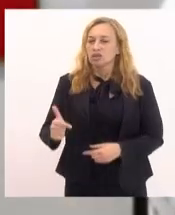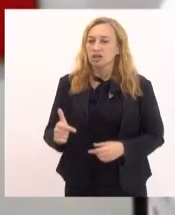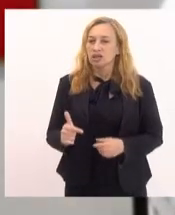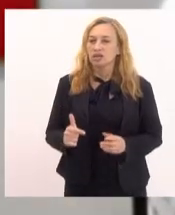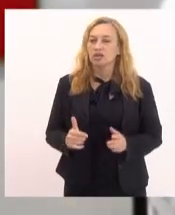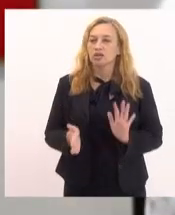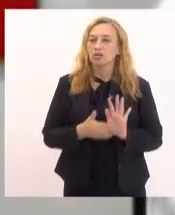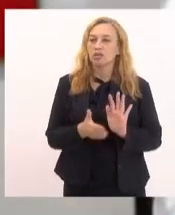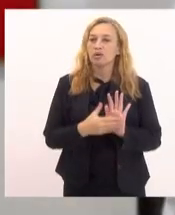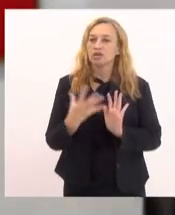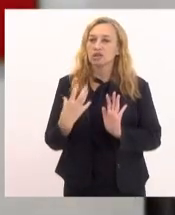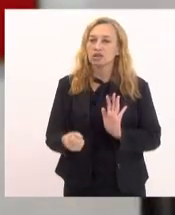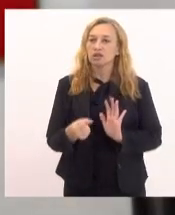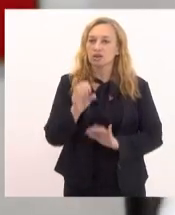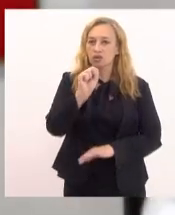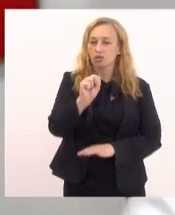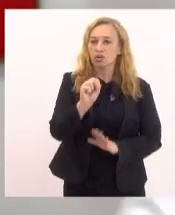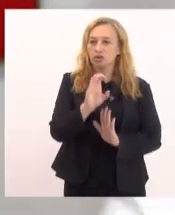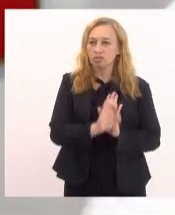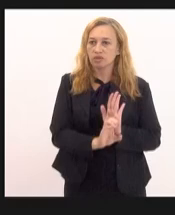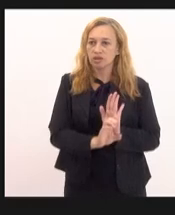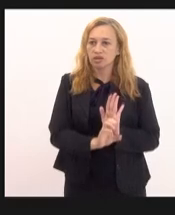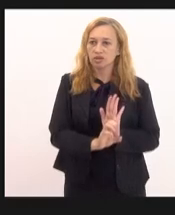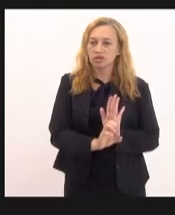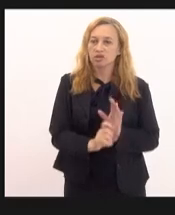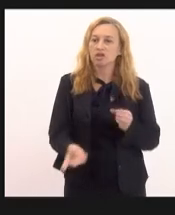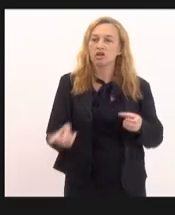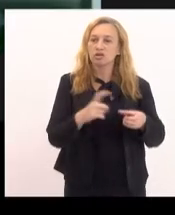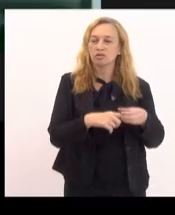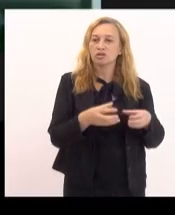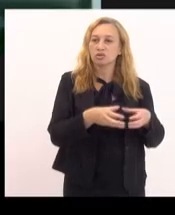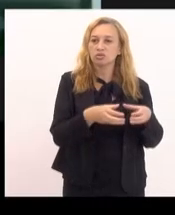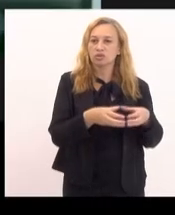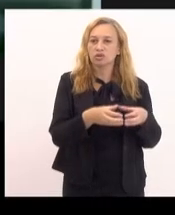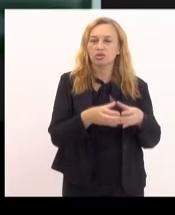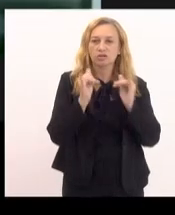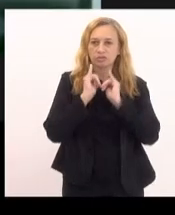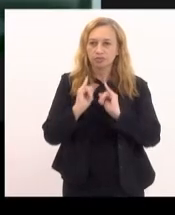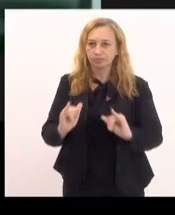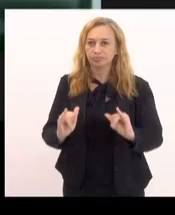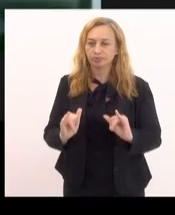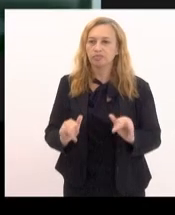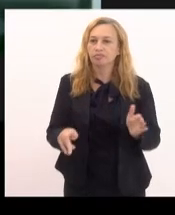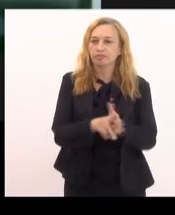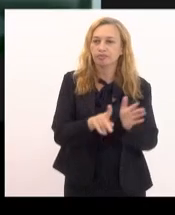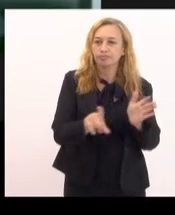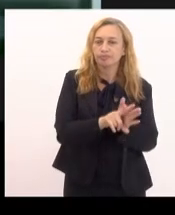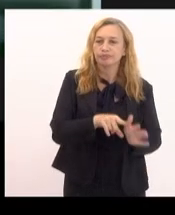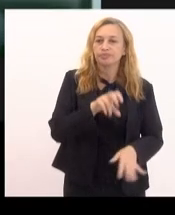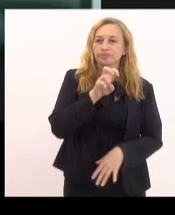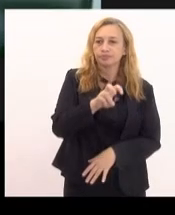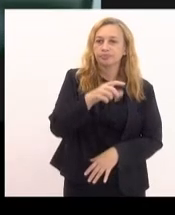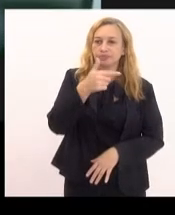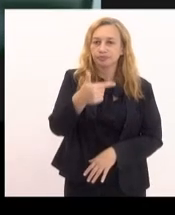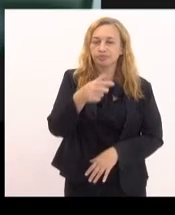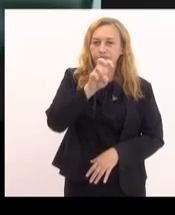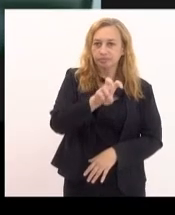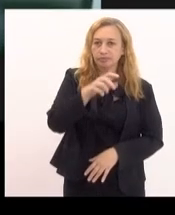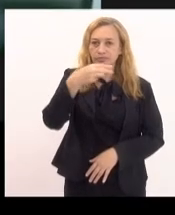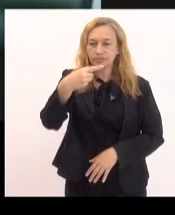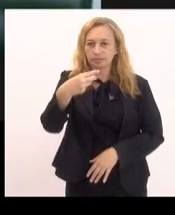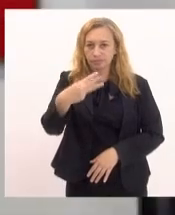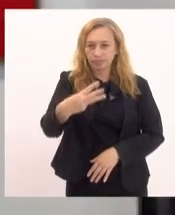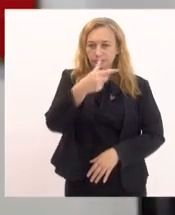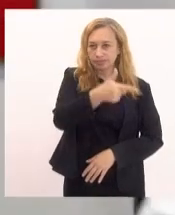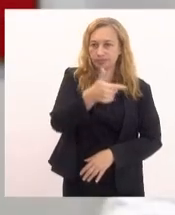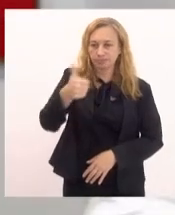a presente proposta recebeu 8 emendas. Retorno às comissões. Anuncio. Projeto de lei 5253 de 2021, de autoria da deputada